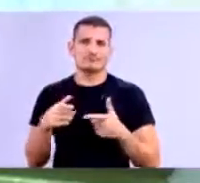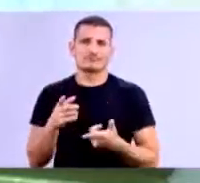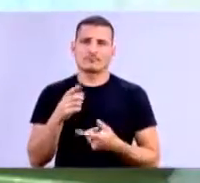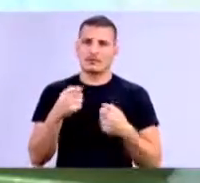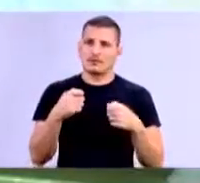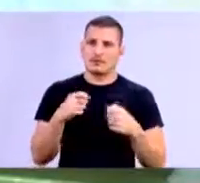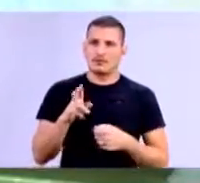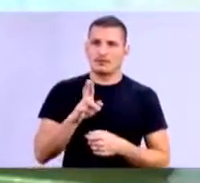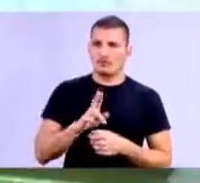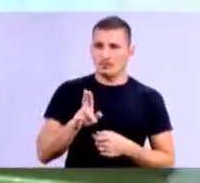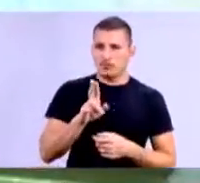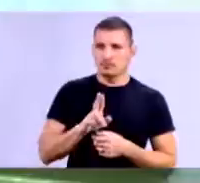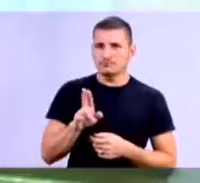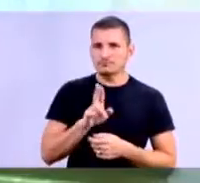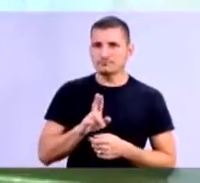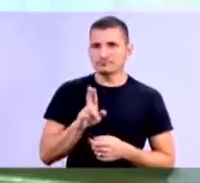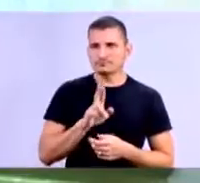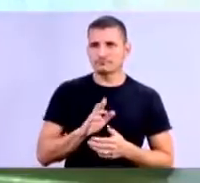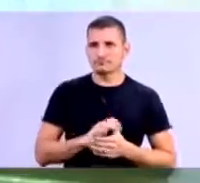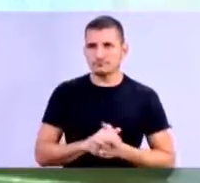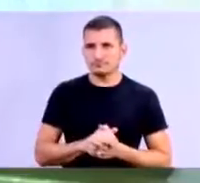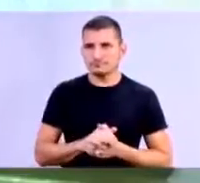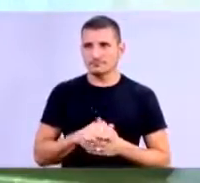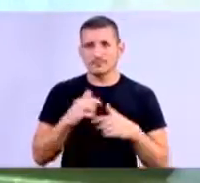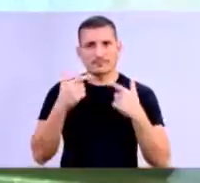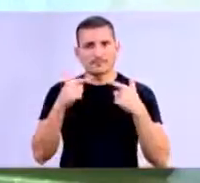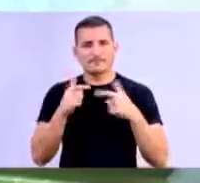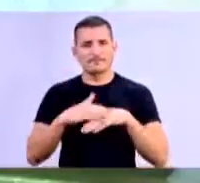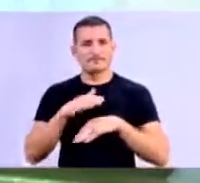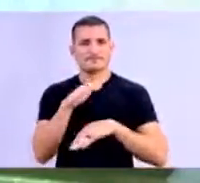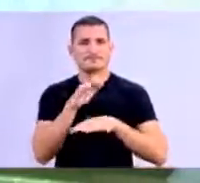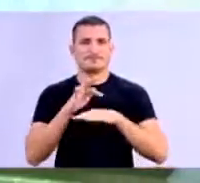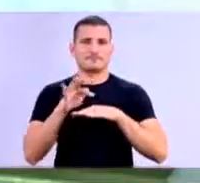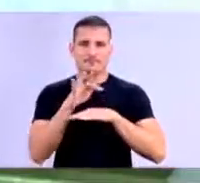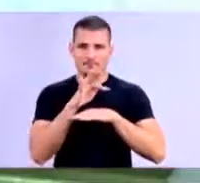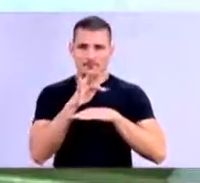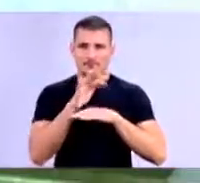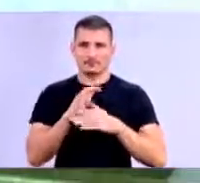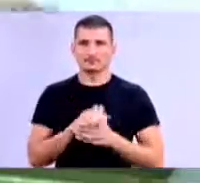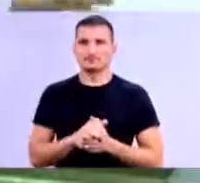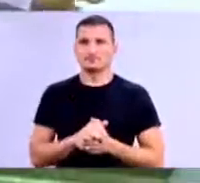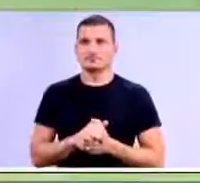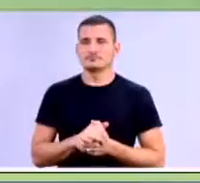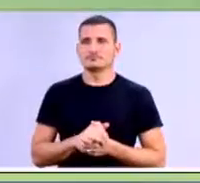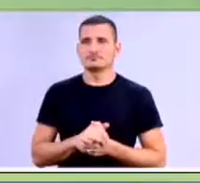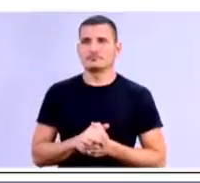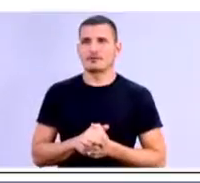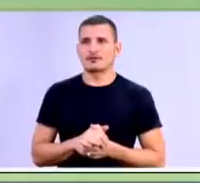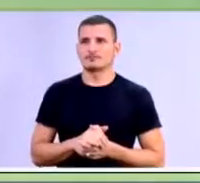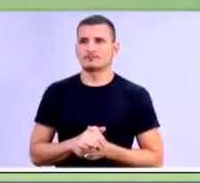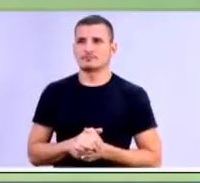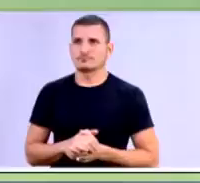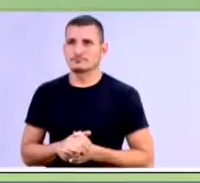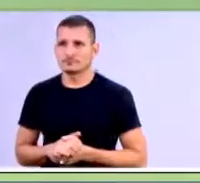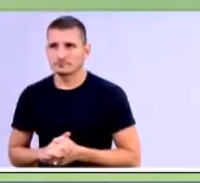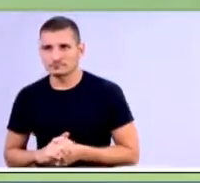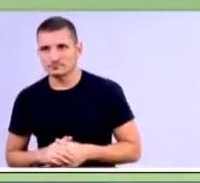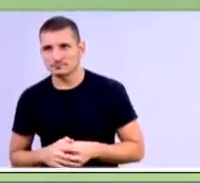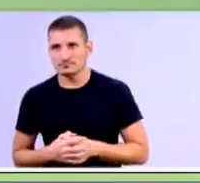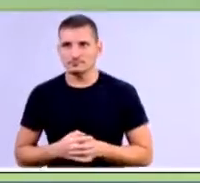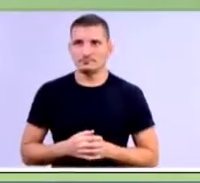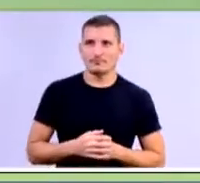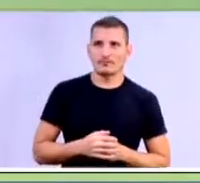deveria ter utilizado uma linguagem mais formal. Vejam só como ele deveria ter escrito. Olha